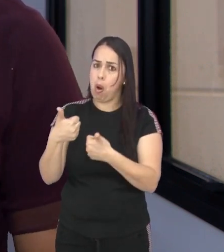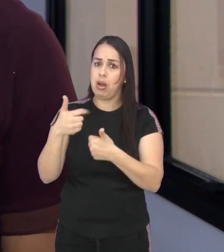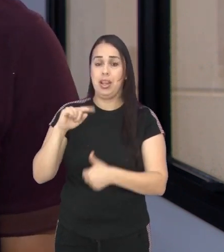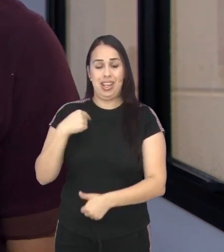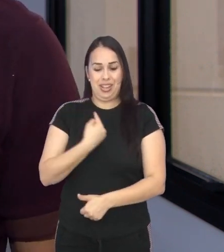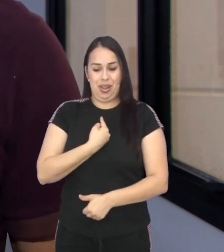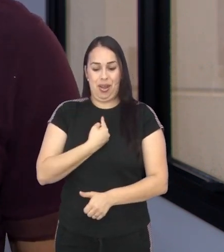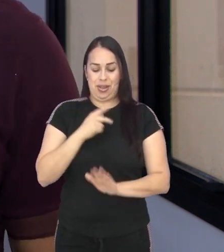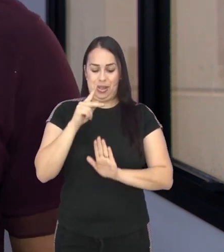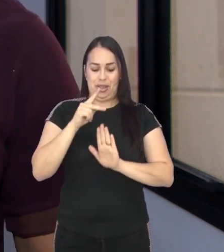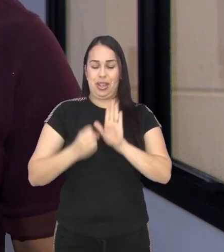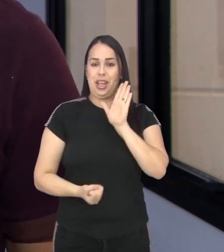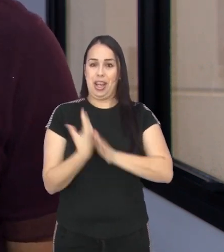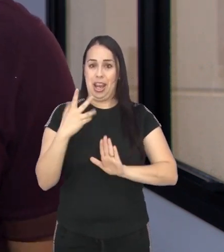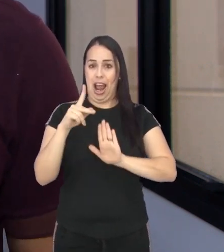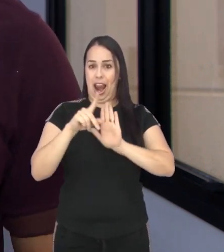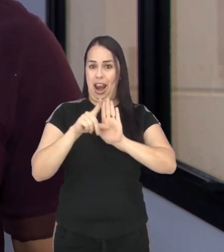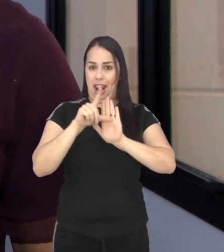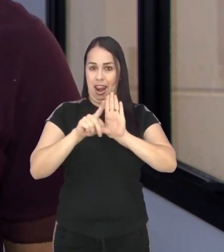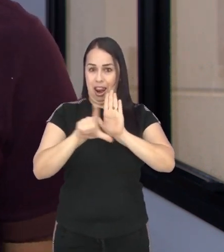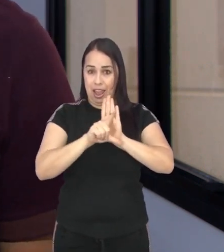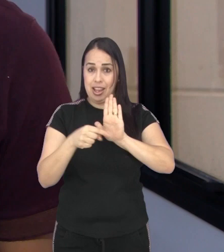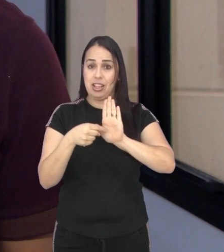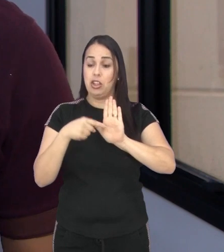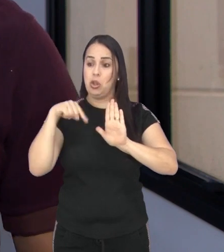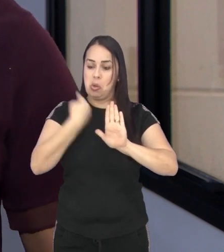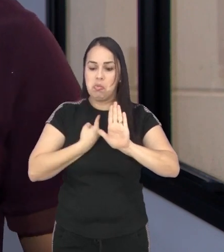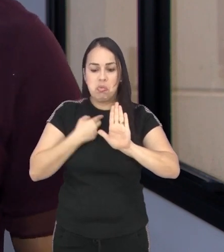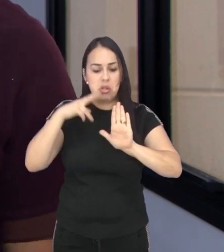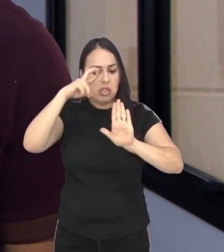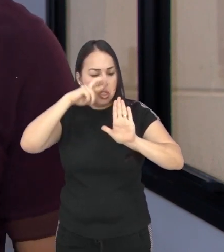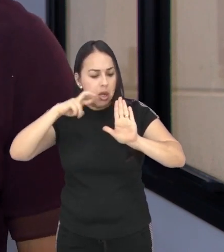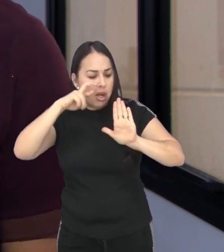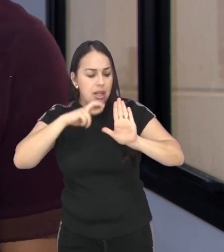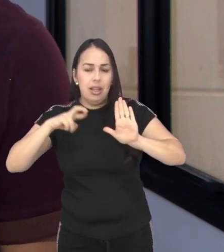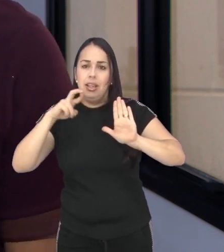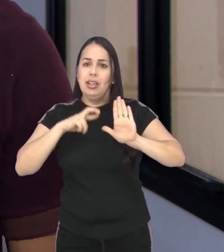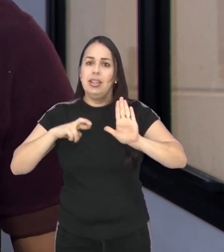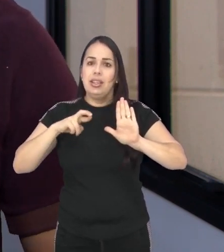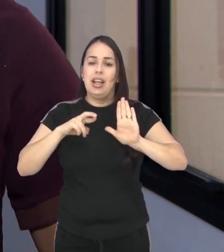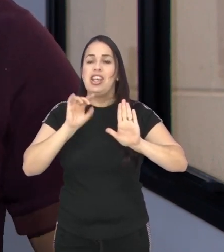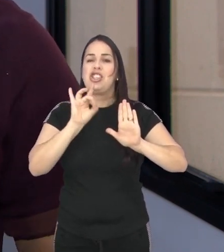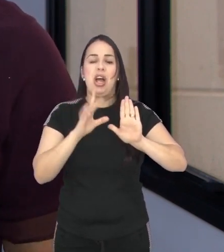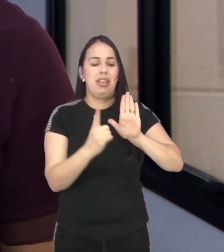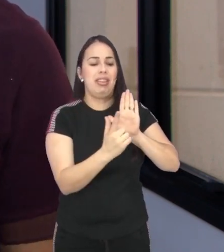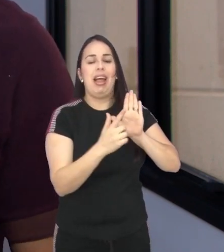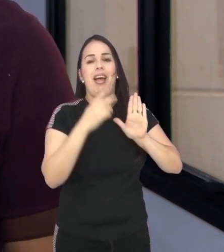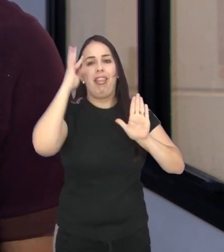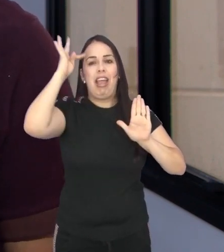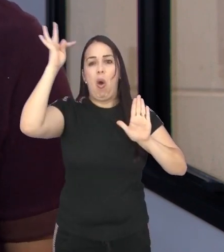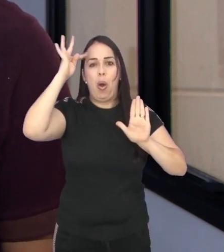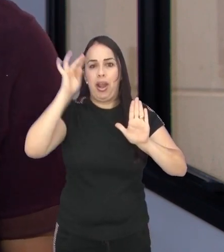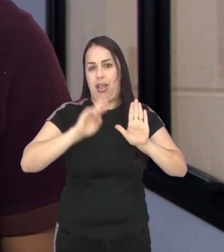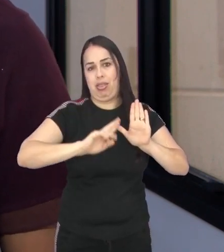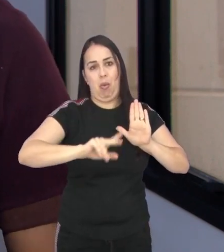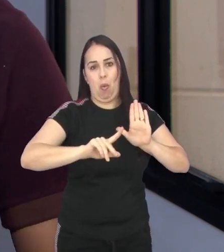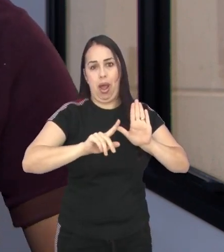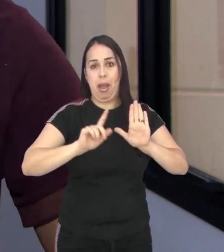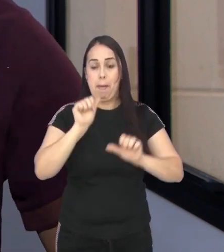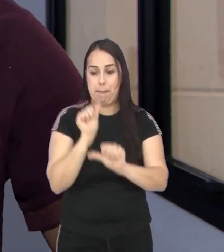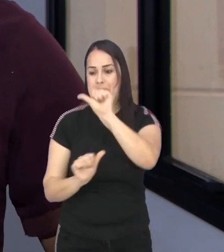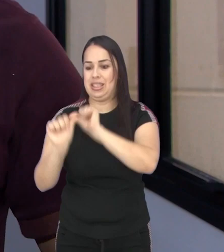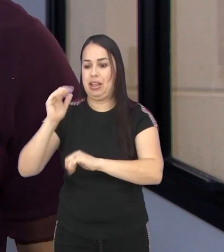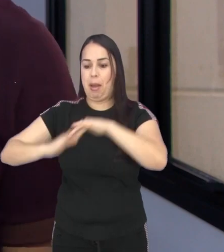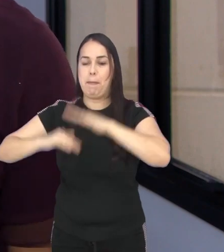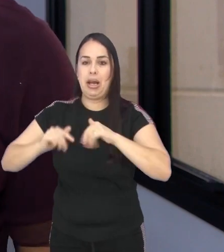gente, como legislador, fiscalizador, a gente tem que estar próximo, fiscalizando, para que esse projeto não fique só no papel